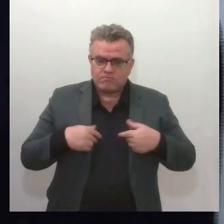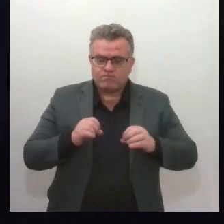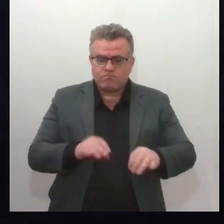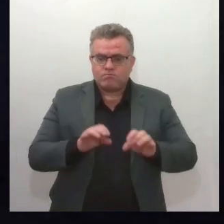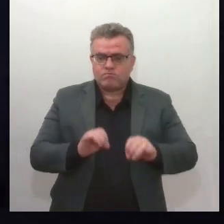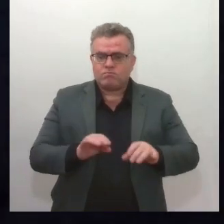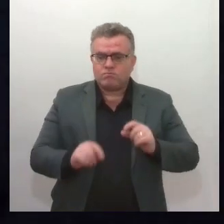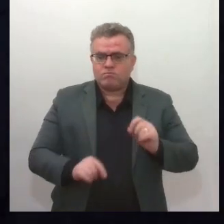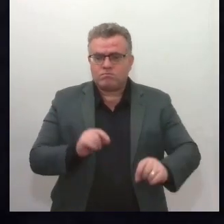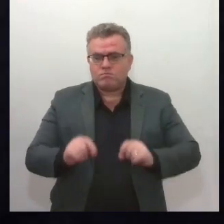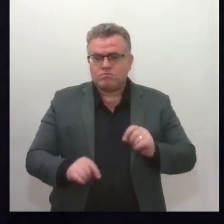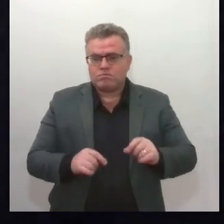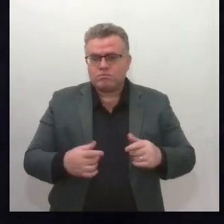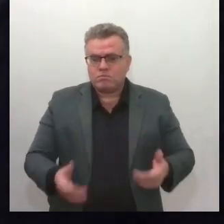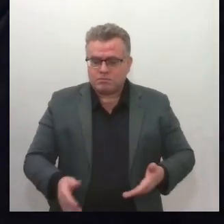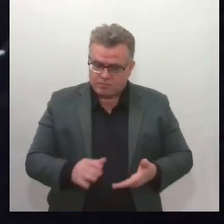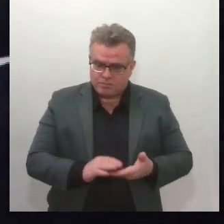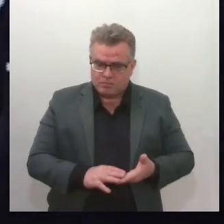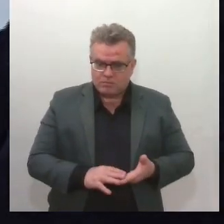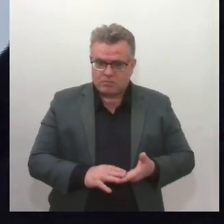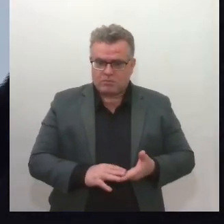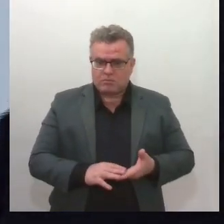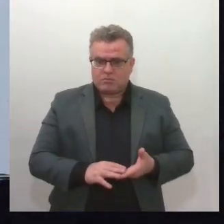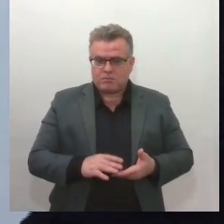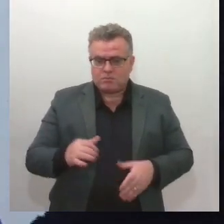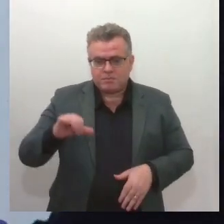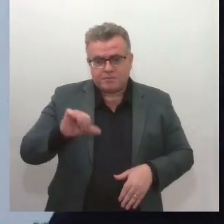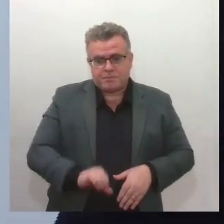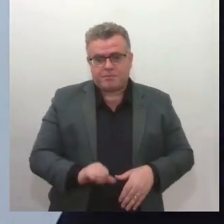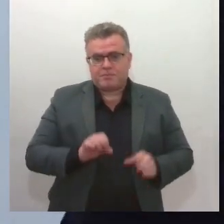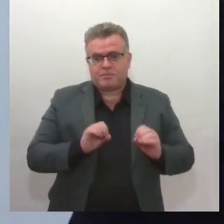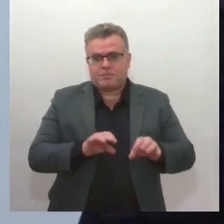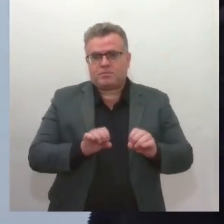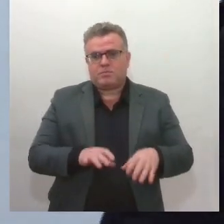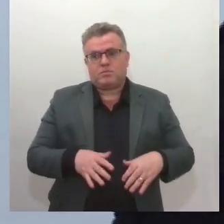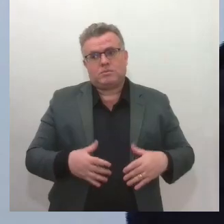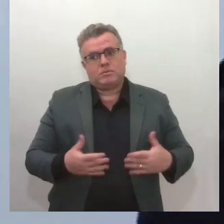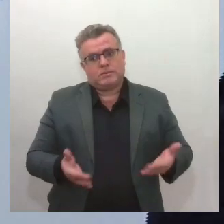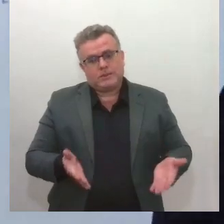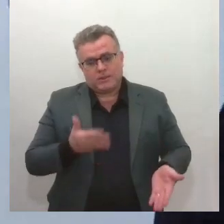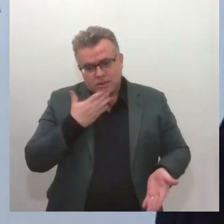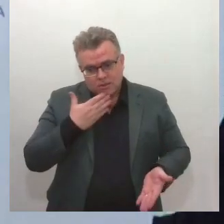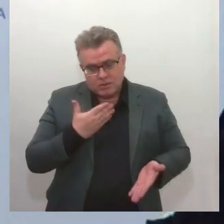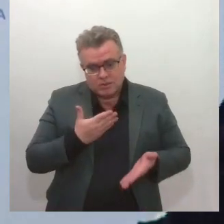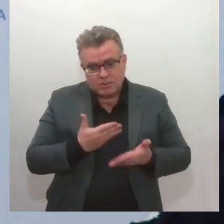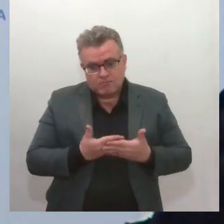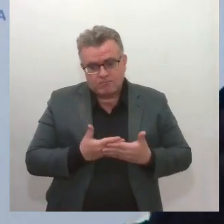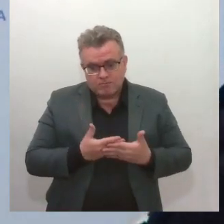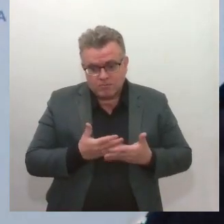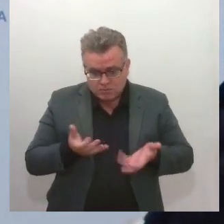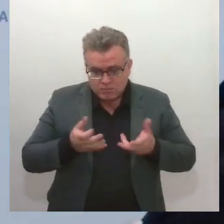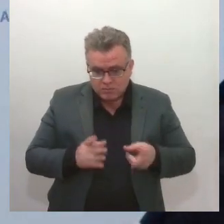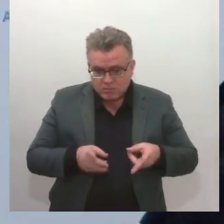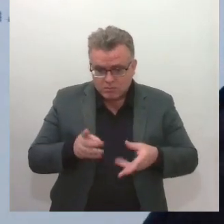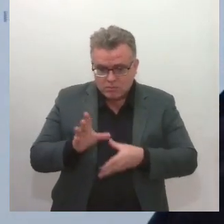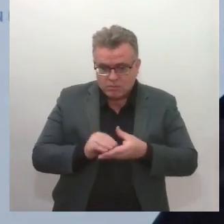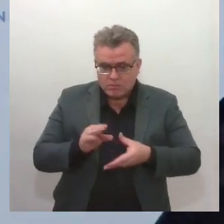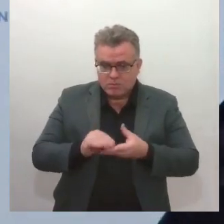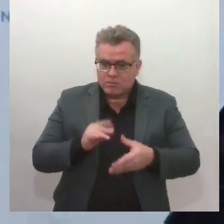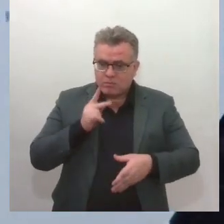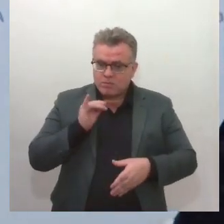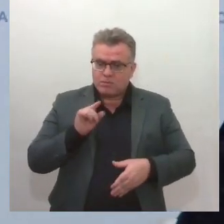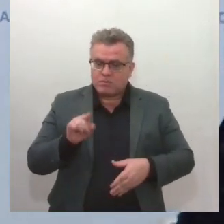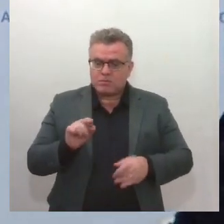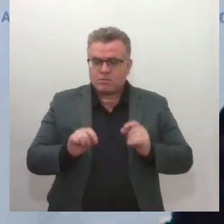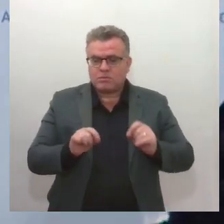saiu com uma pior educação do Brasil. Então, eu não sei se ele está querendo dar continuidade a esse trabalho do pai dele, mas eu acredito que do jeito que está, não dá